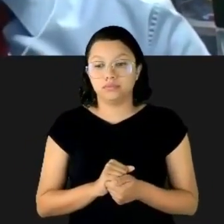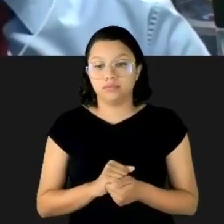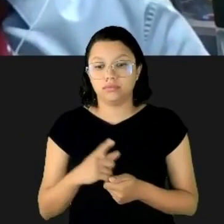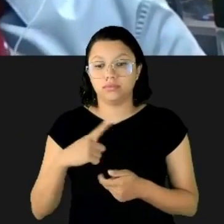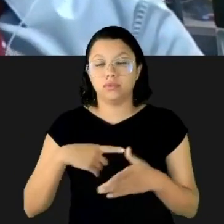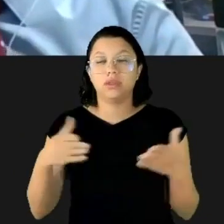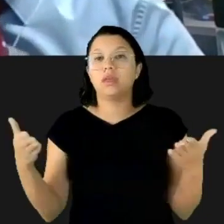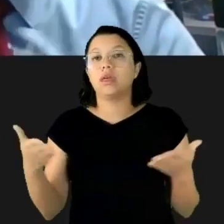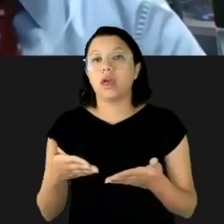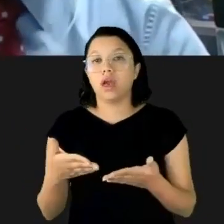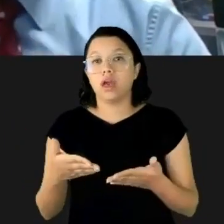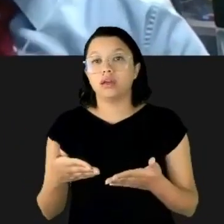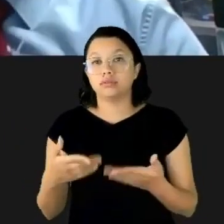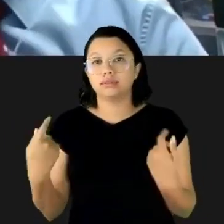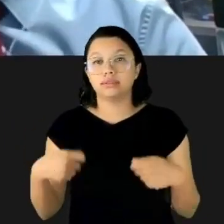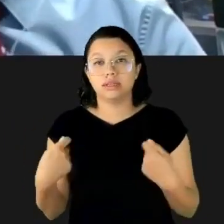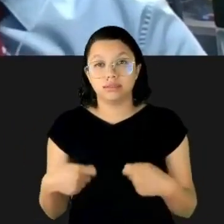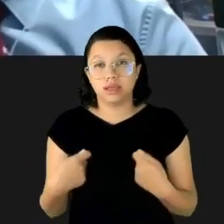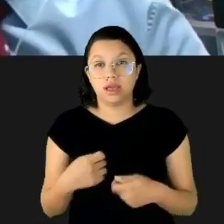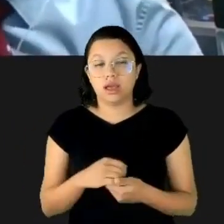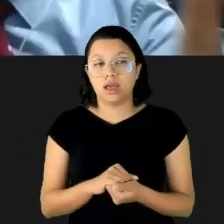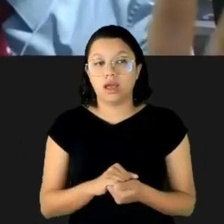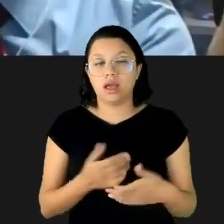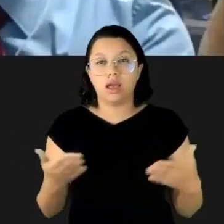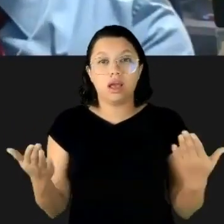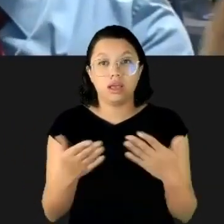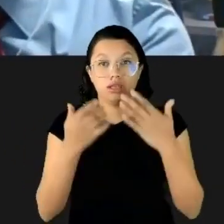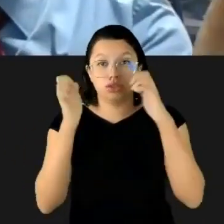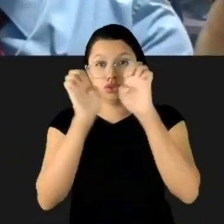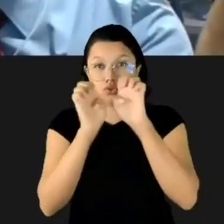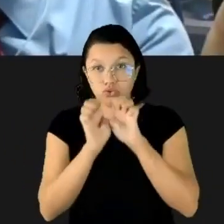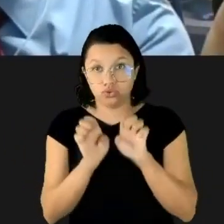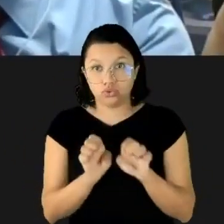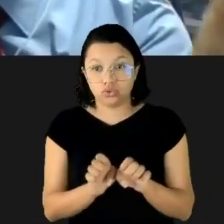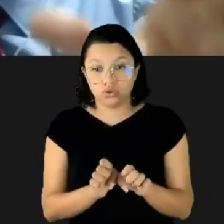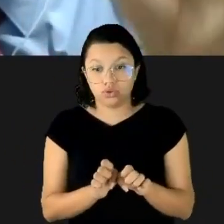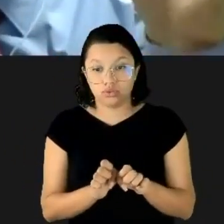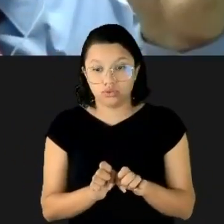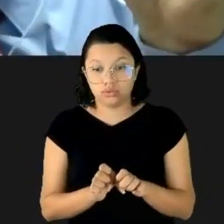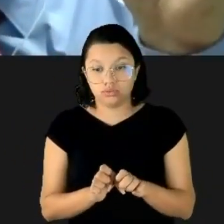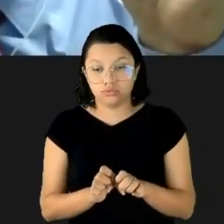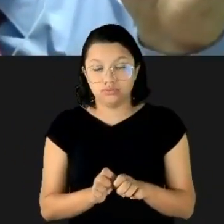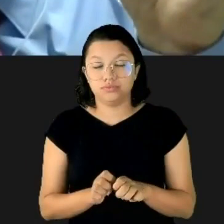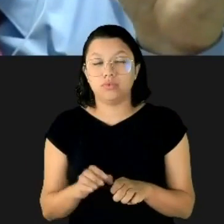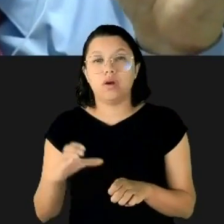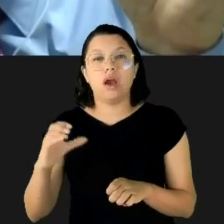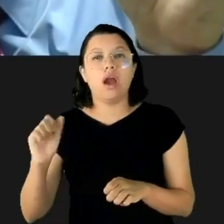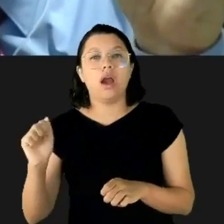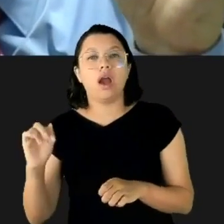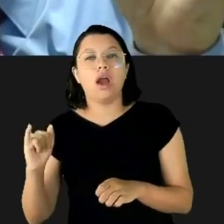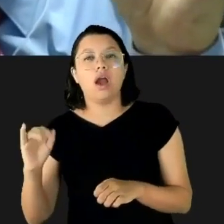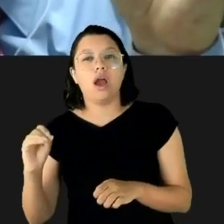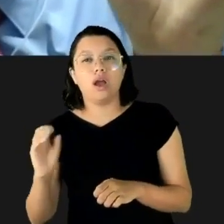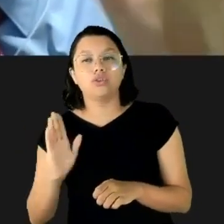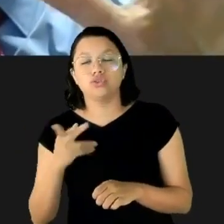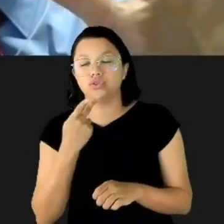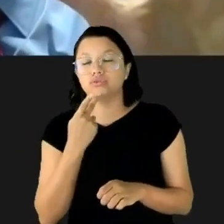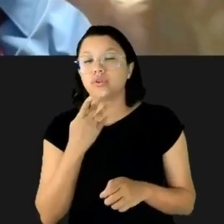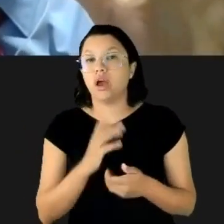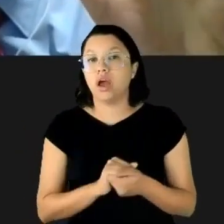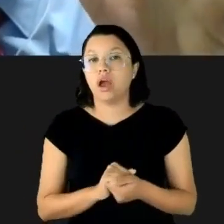eles tem essa necessidade essa estrutura o doutor Caio já já disse